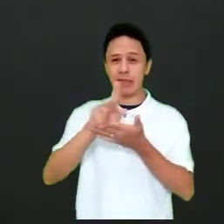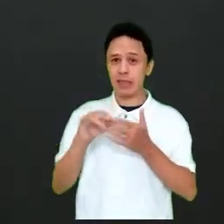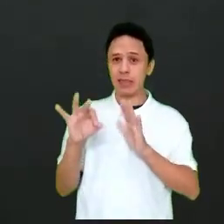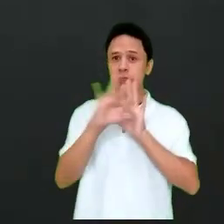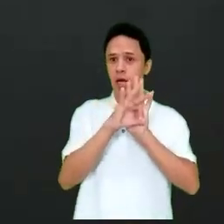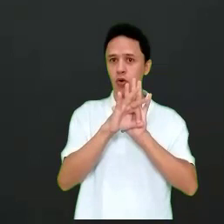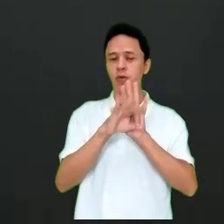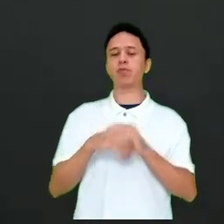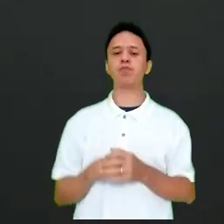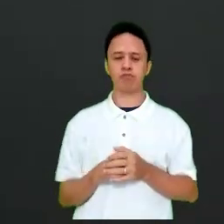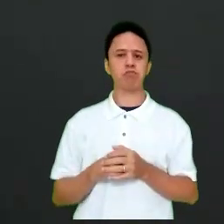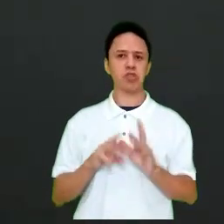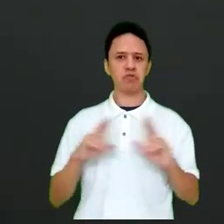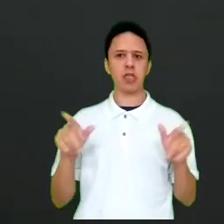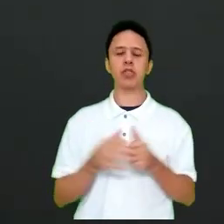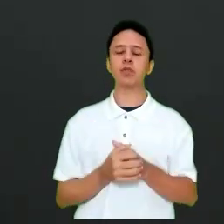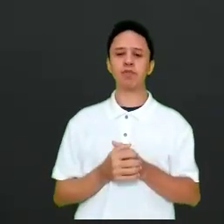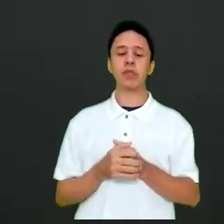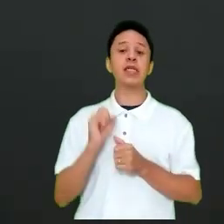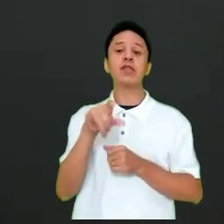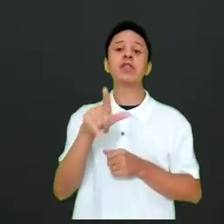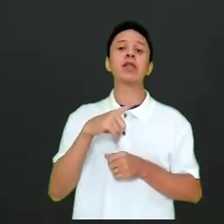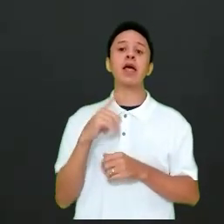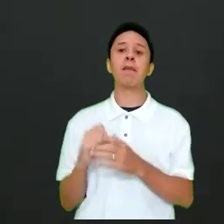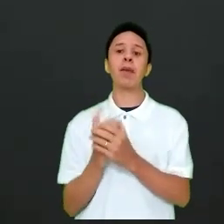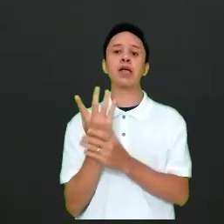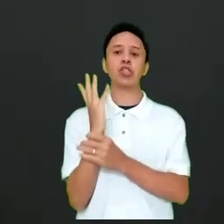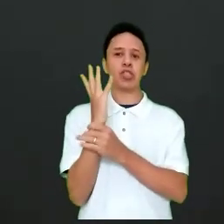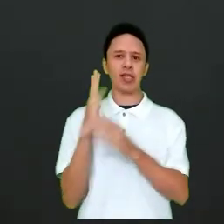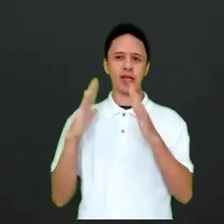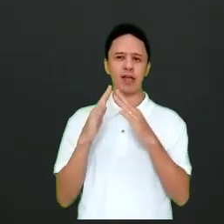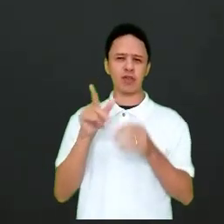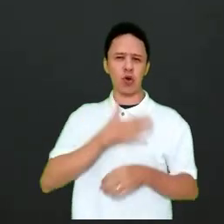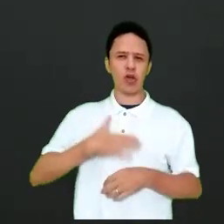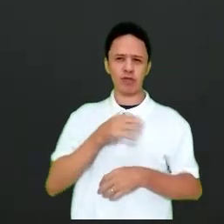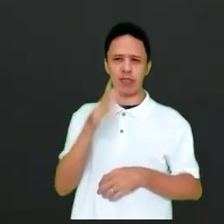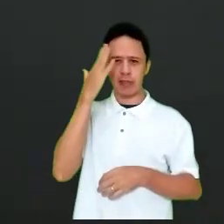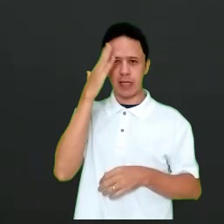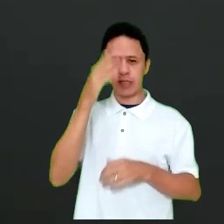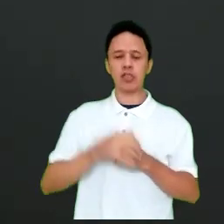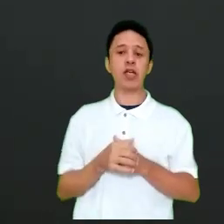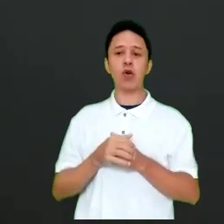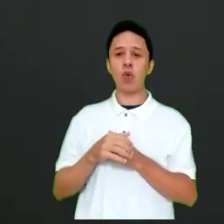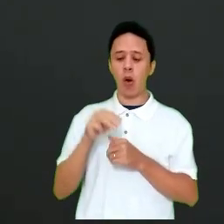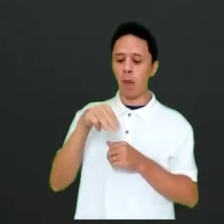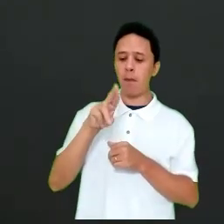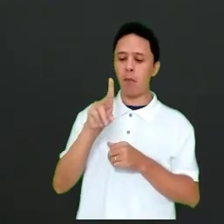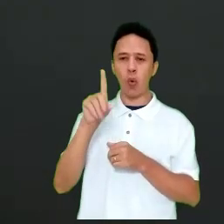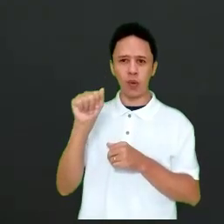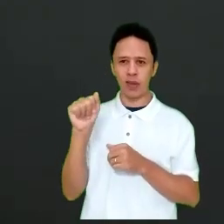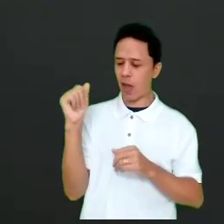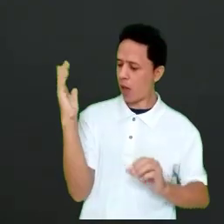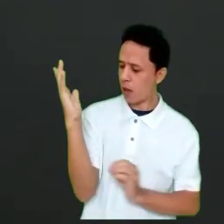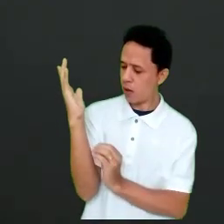correto? Multiplicação vegetativa, se você tem plantinha em casa, se você gosta, você entende disso aqui. É aquela história da